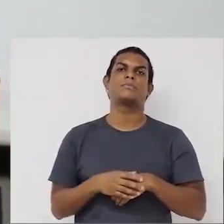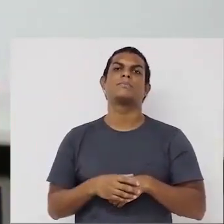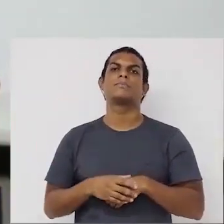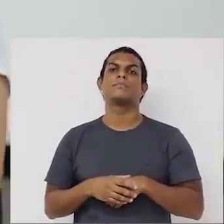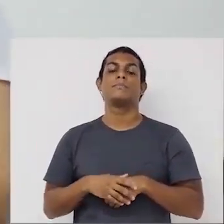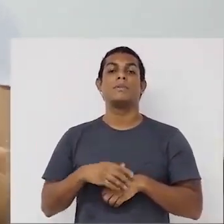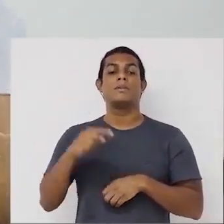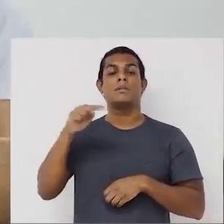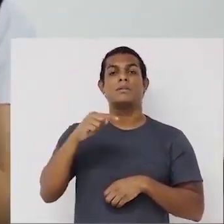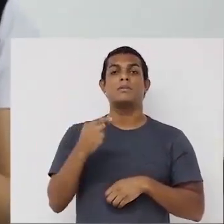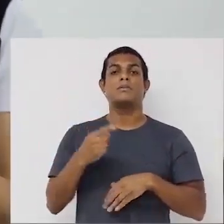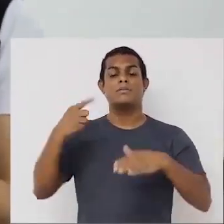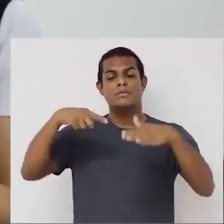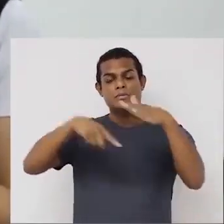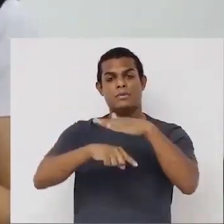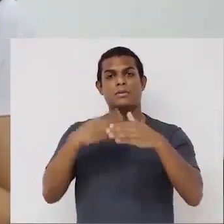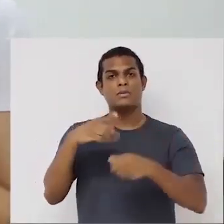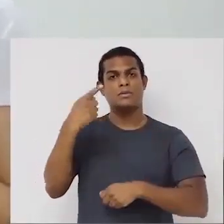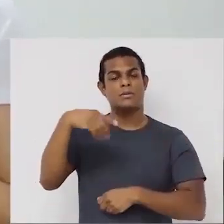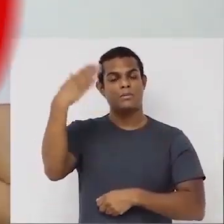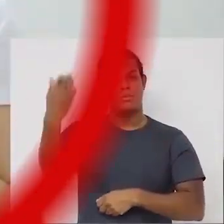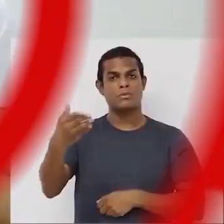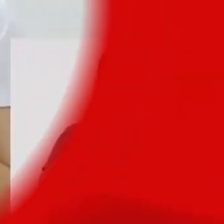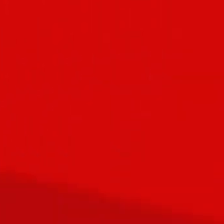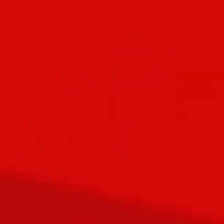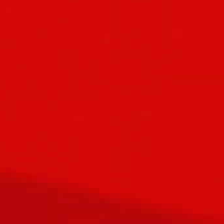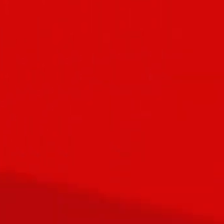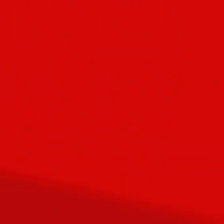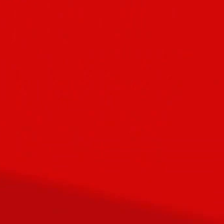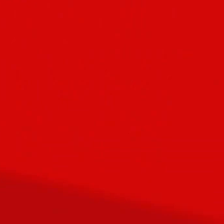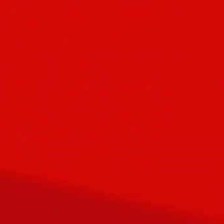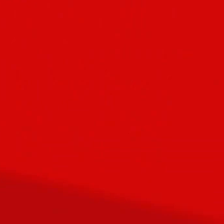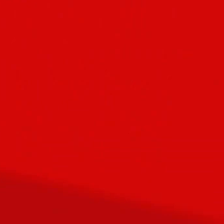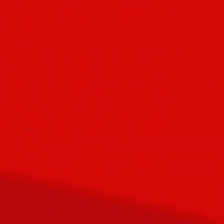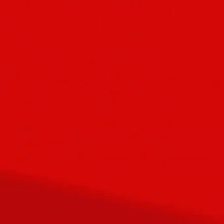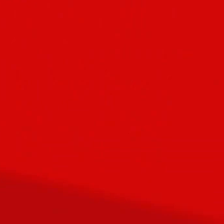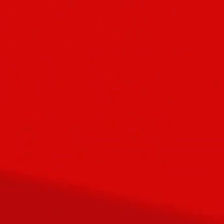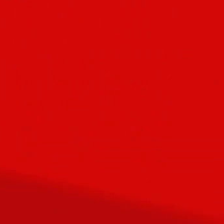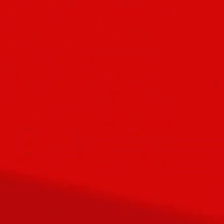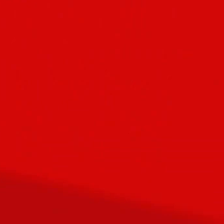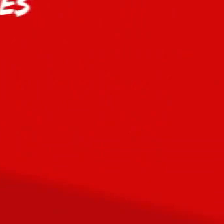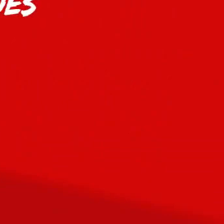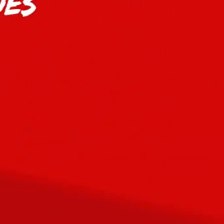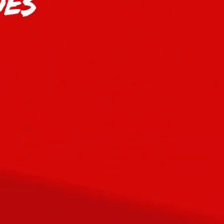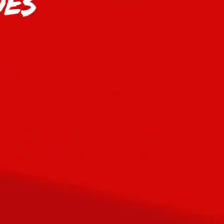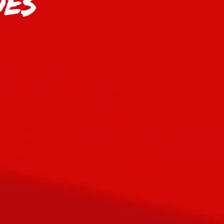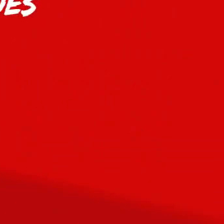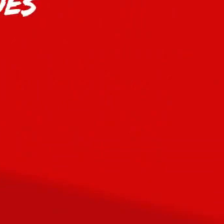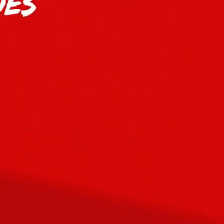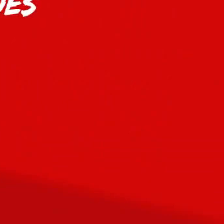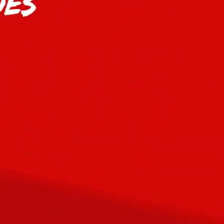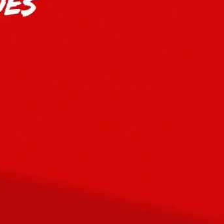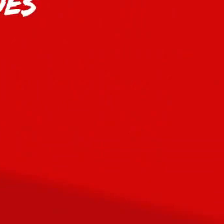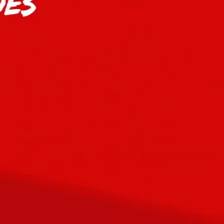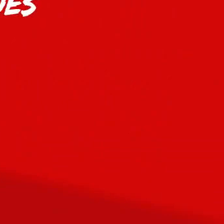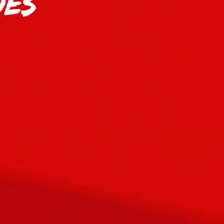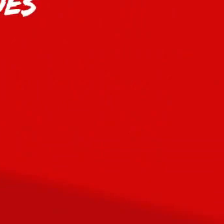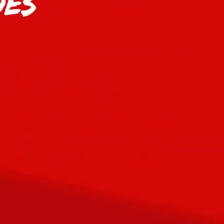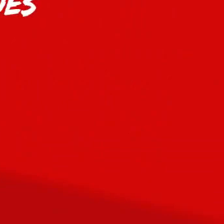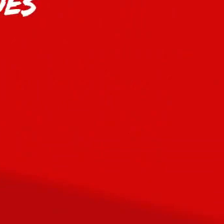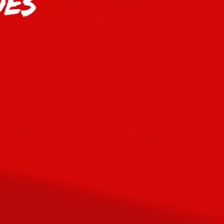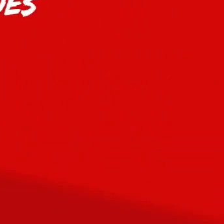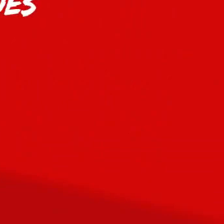gente vai ver no nosso próximo vídeo. A gente se encontra já já. A tela vermelha com o ícone de play. Escreva-se.